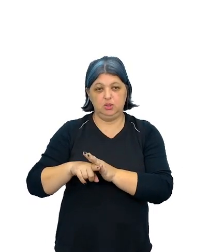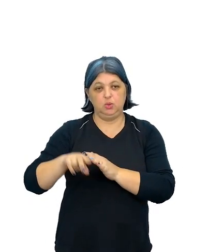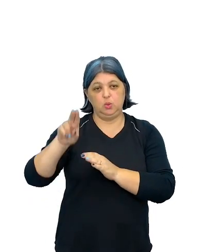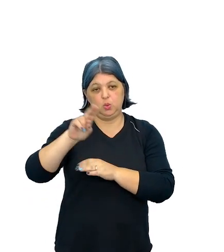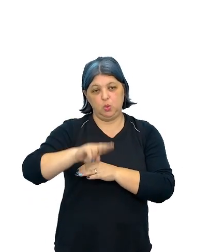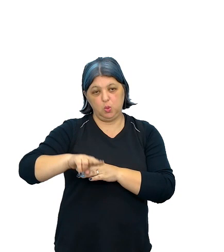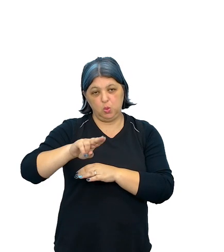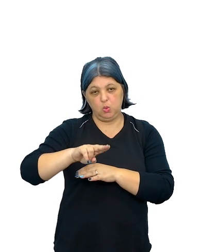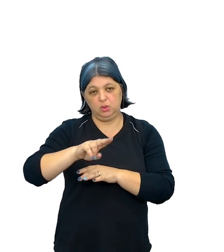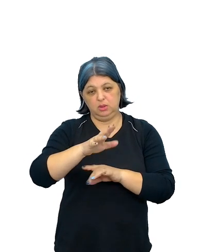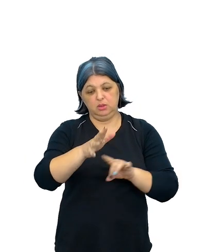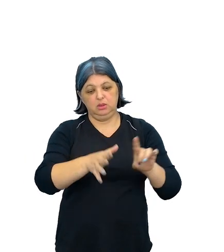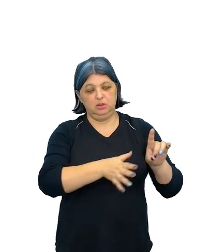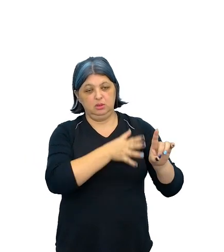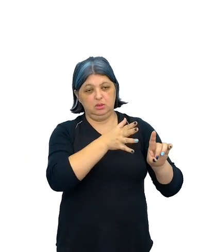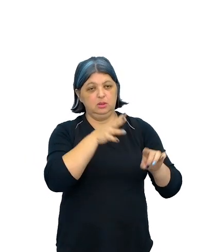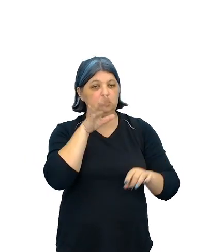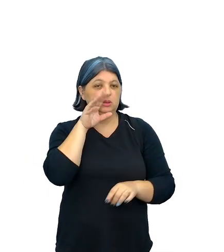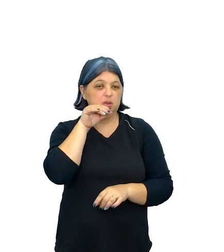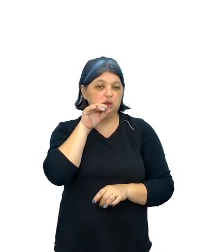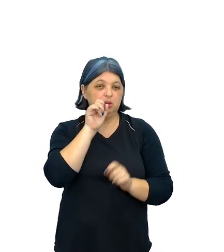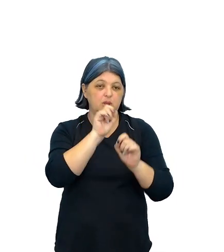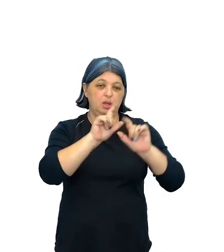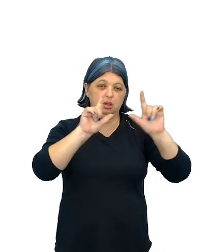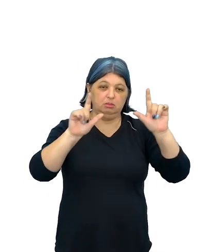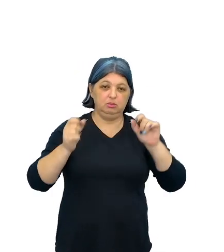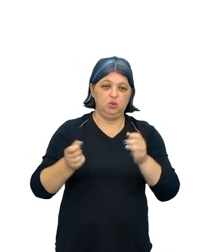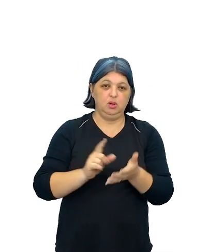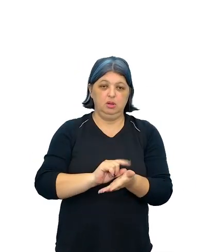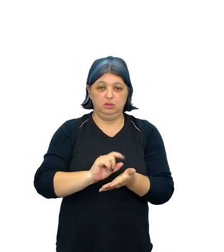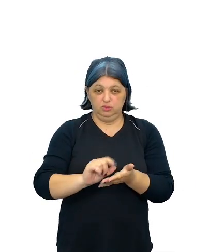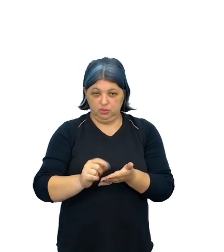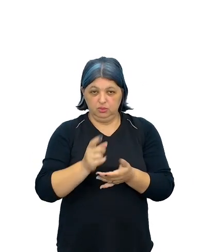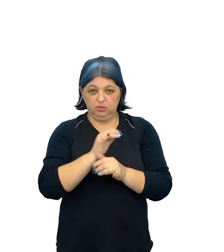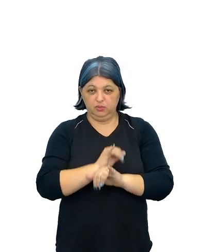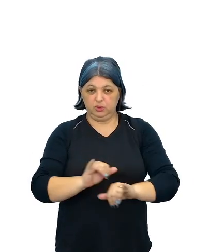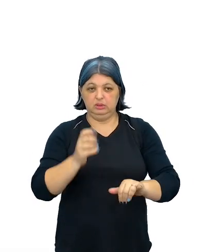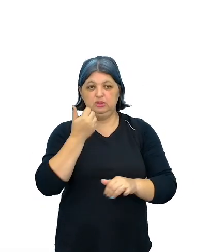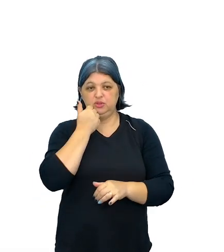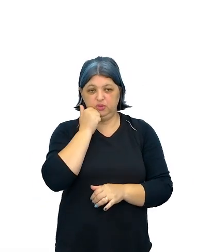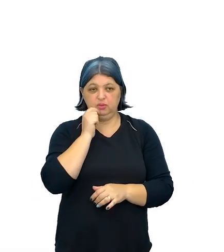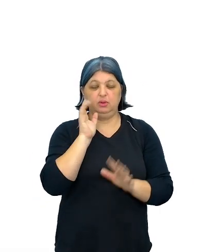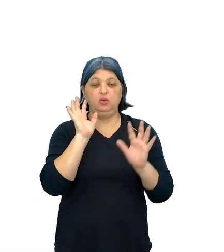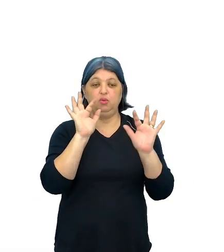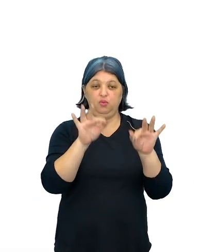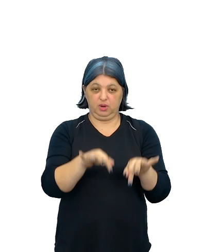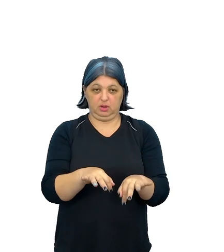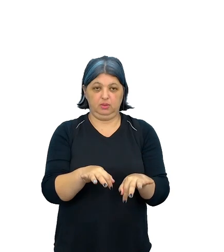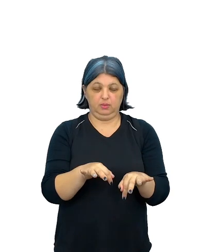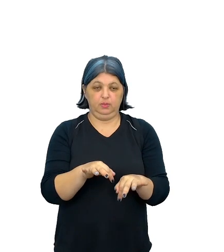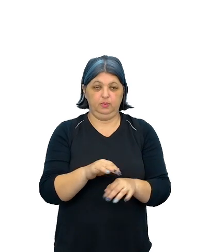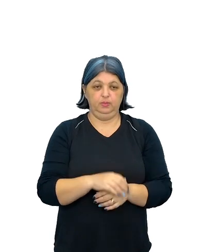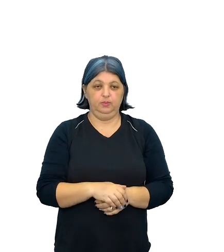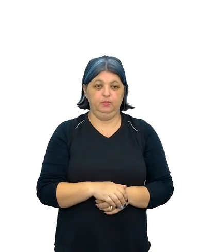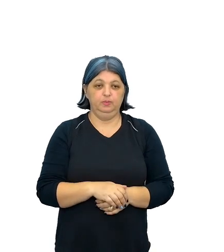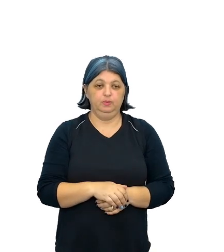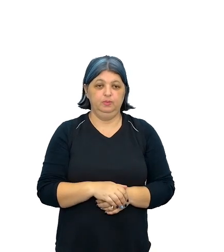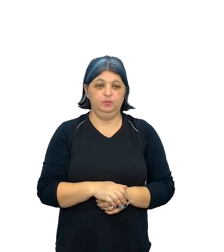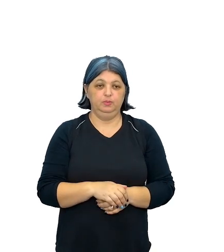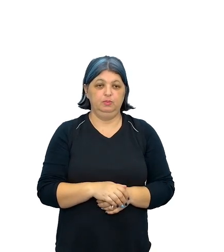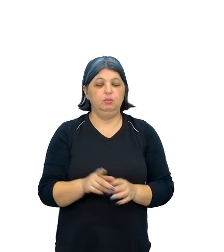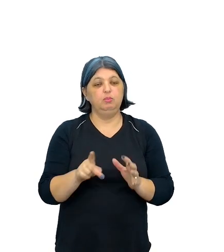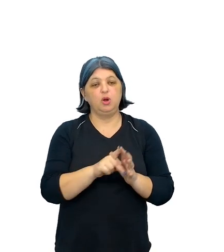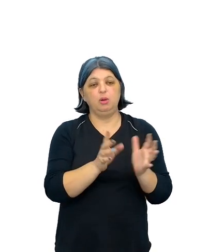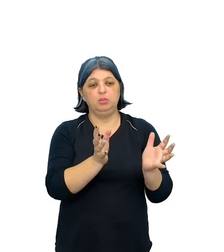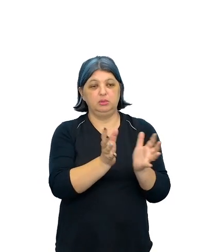meio de apresentações orais, painéis ou artigos. Então, eles vão, no final dessa